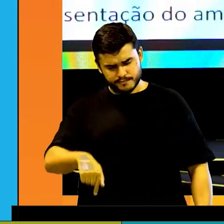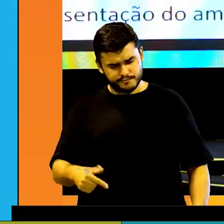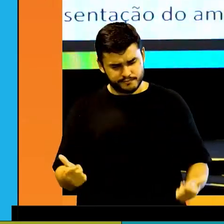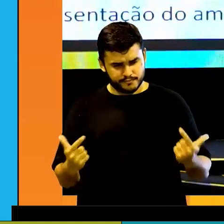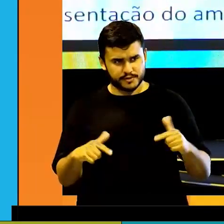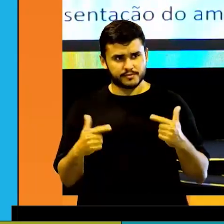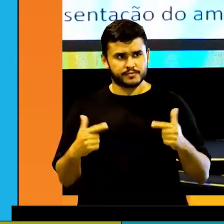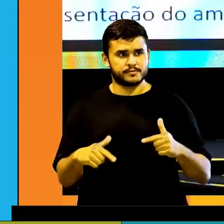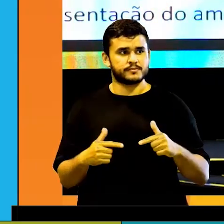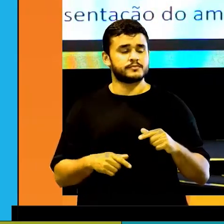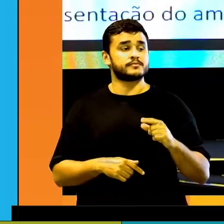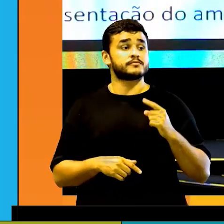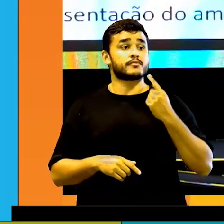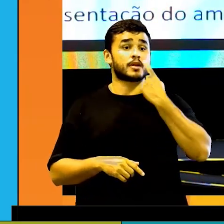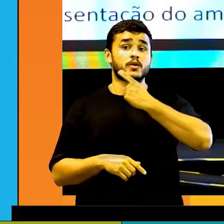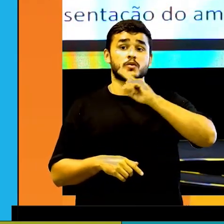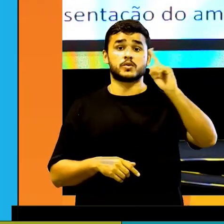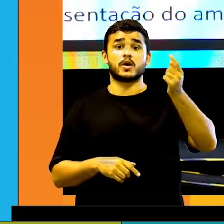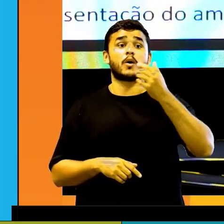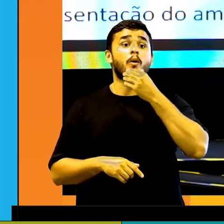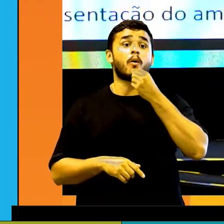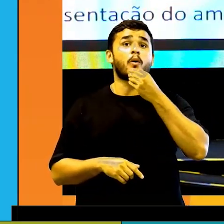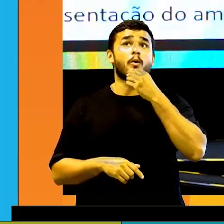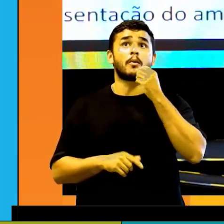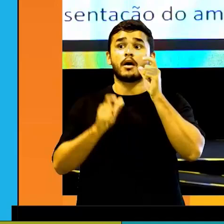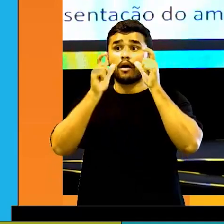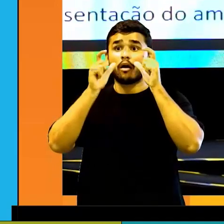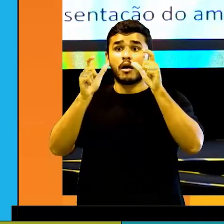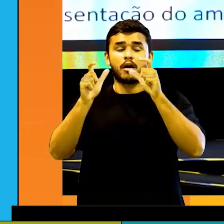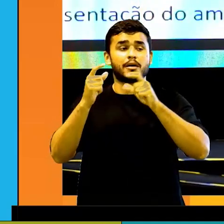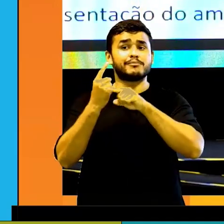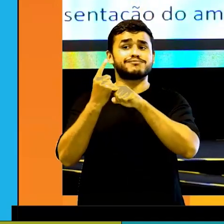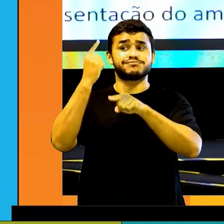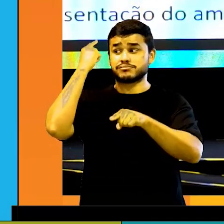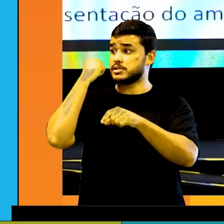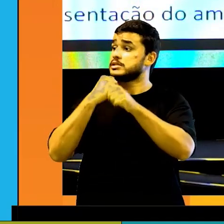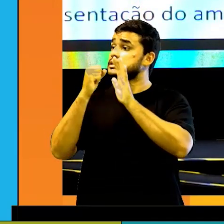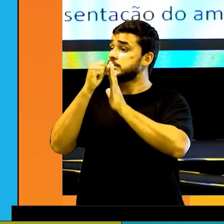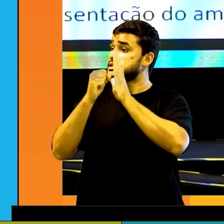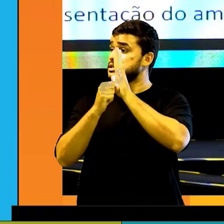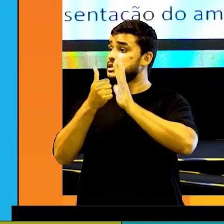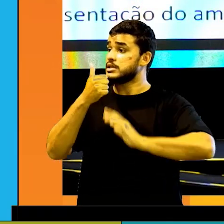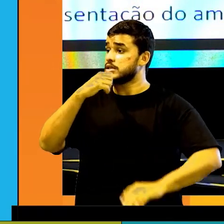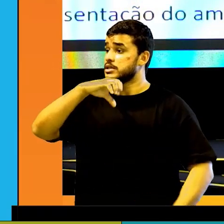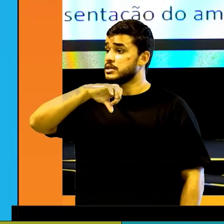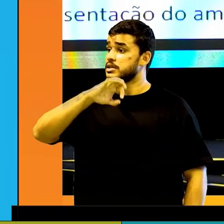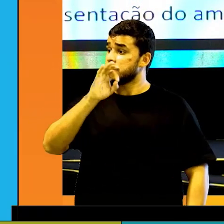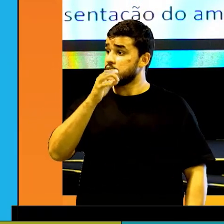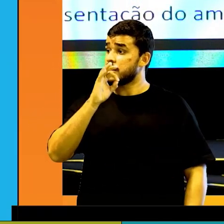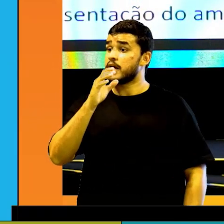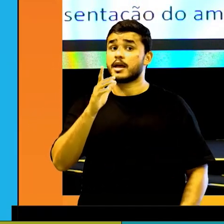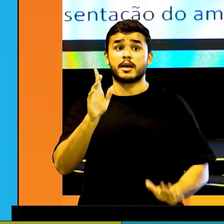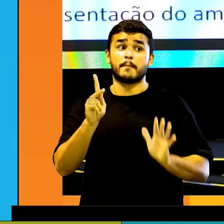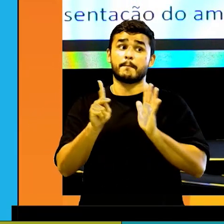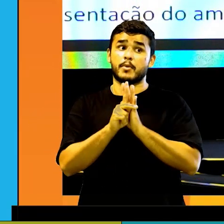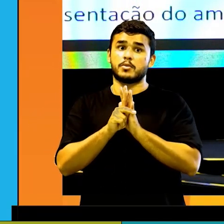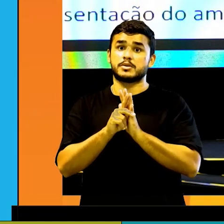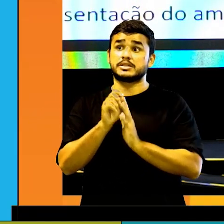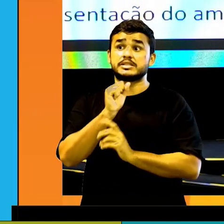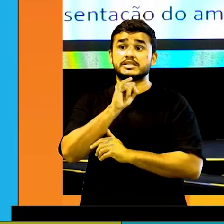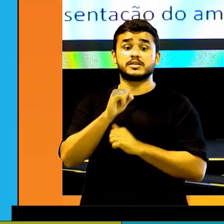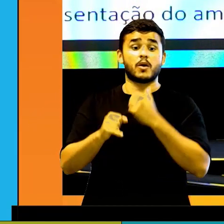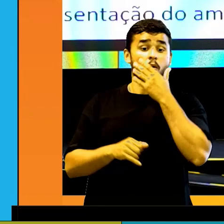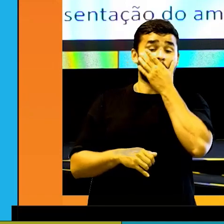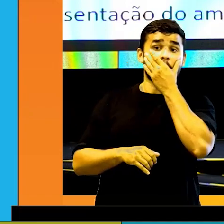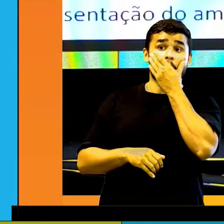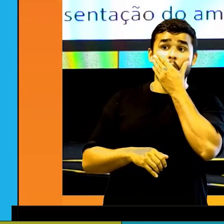existe mais rapaz, não existe mais homem caçadote. Mas no século XIX era tradição da família. O rapaz que se casasse com a